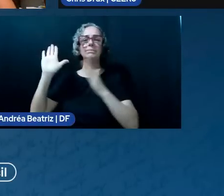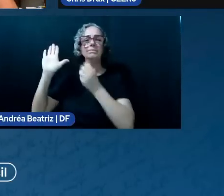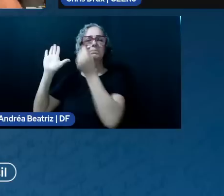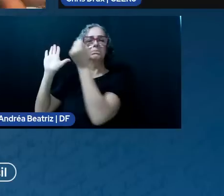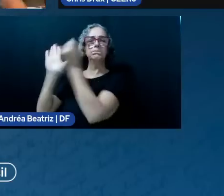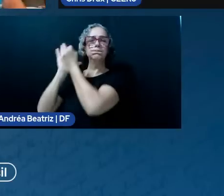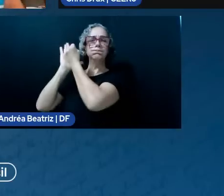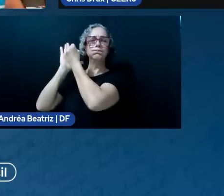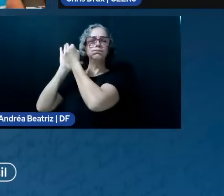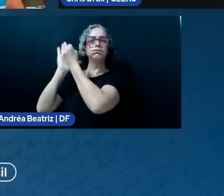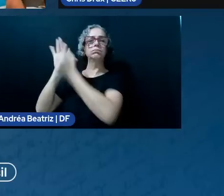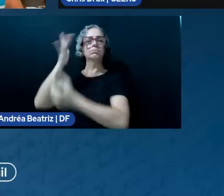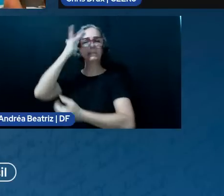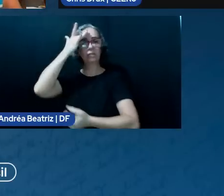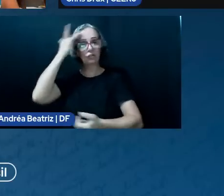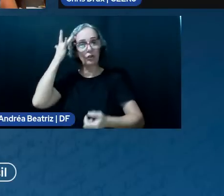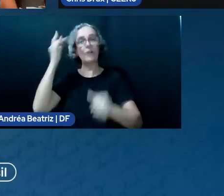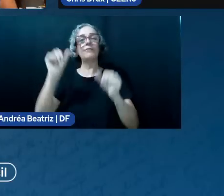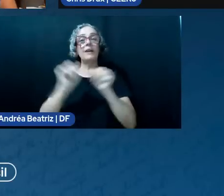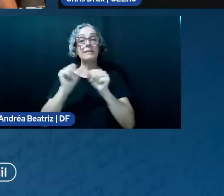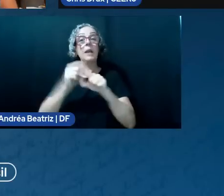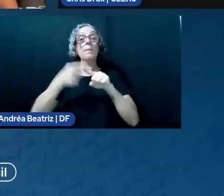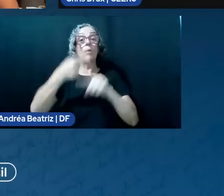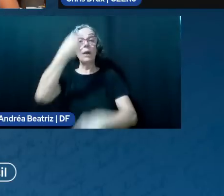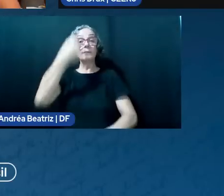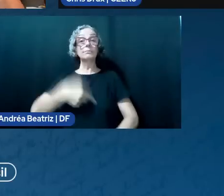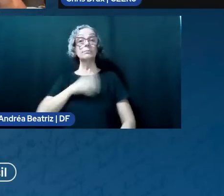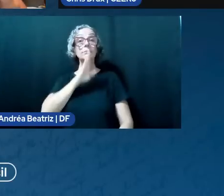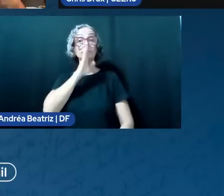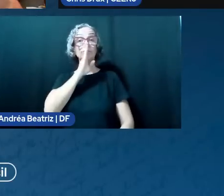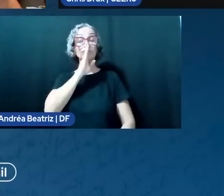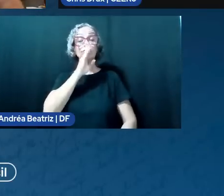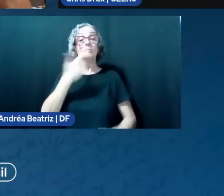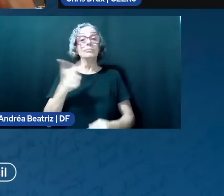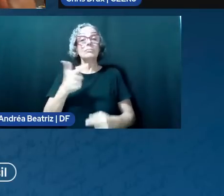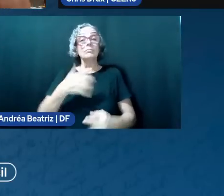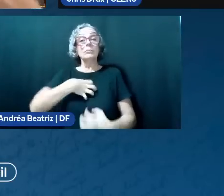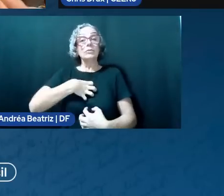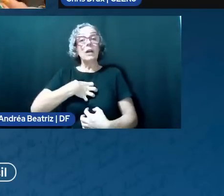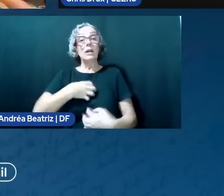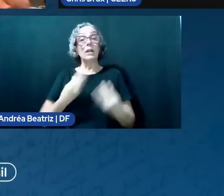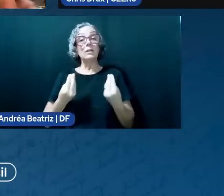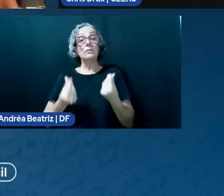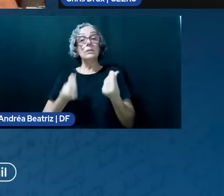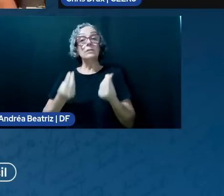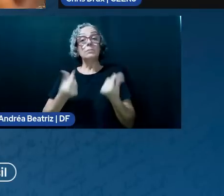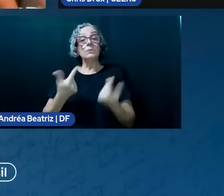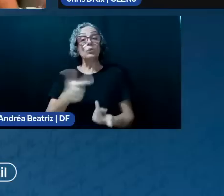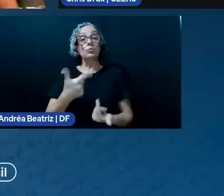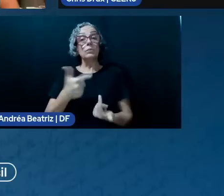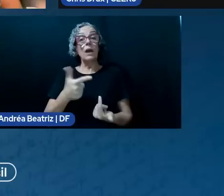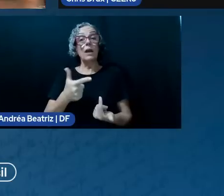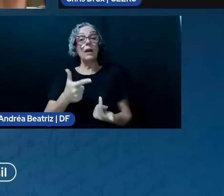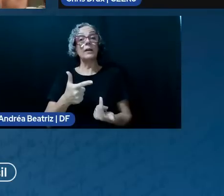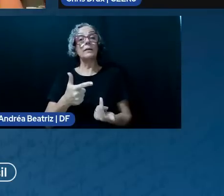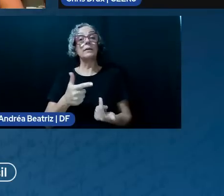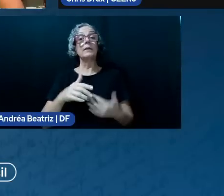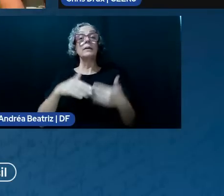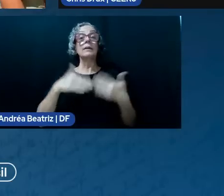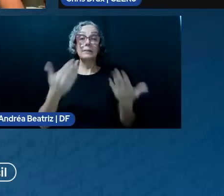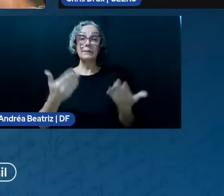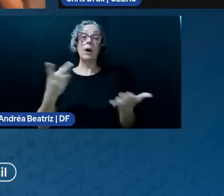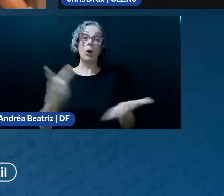sensibilidade, eles se submetiam a todo tipo de manifestação sensacionalista, e que, na verdade,